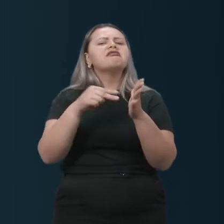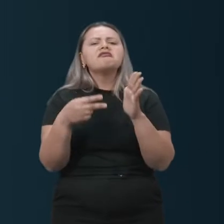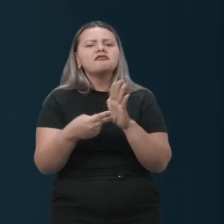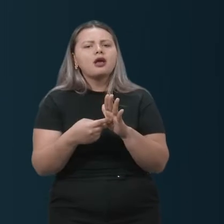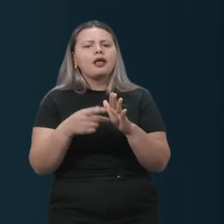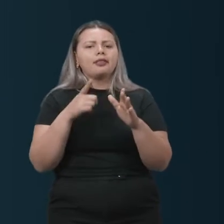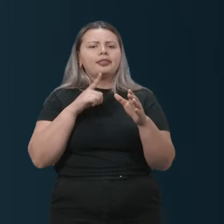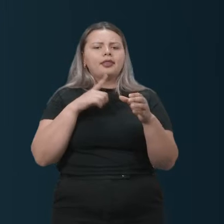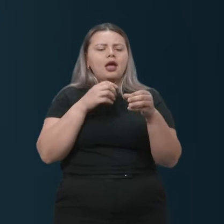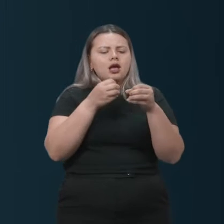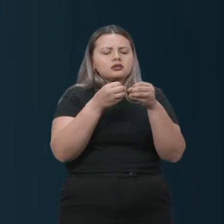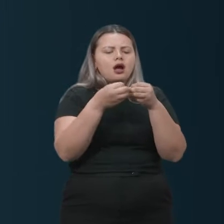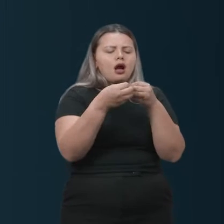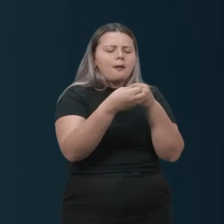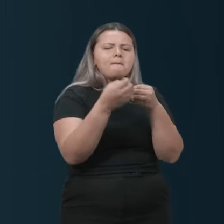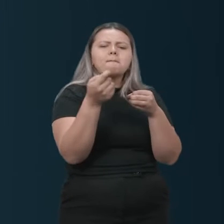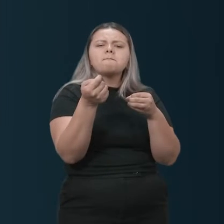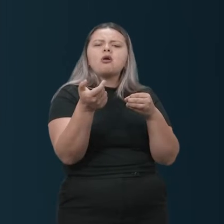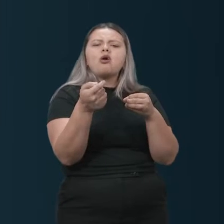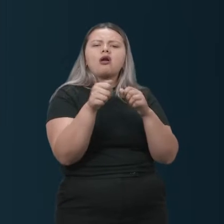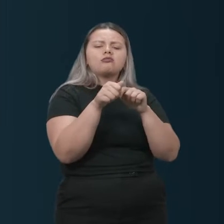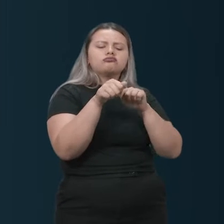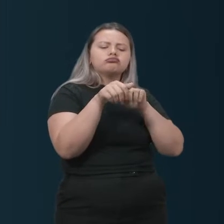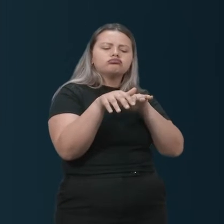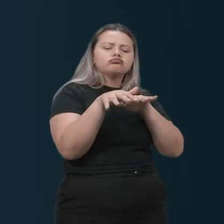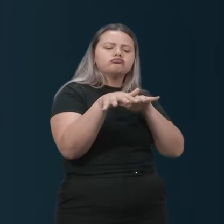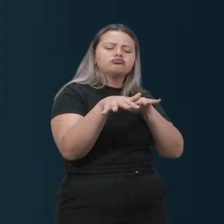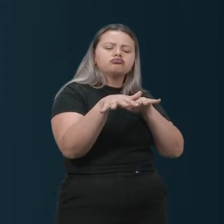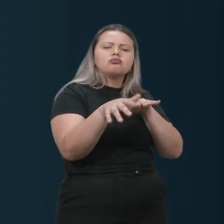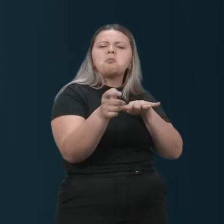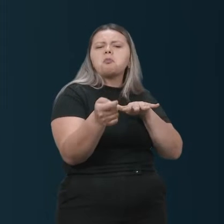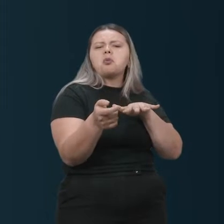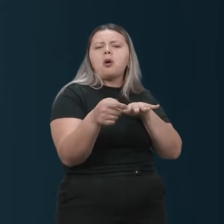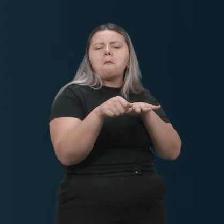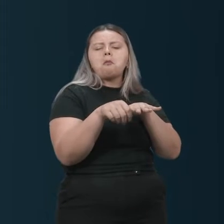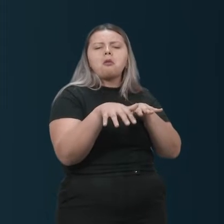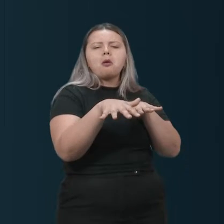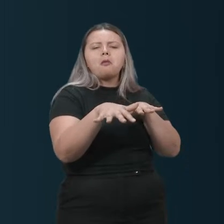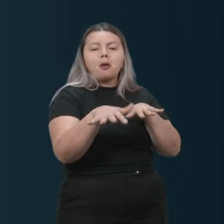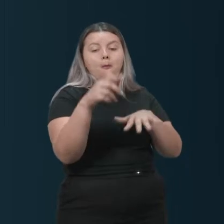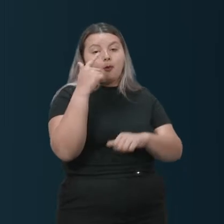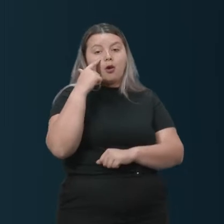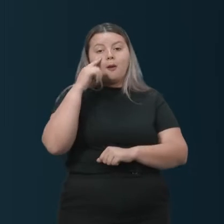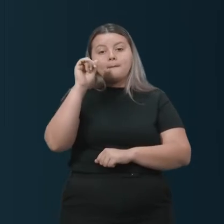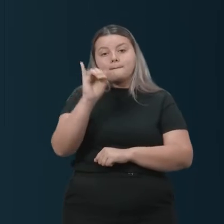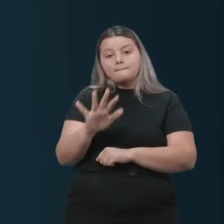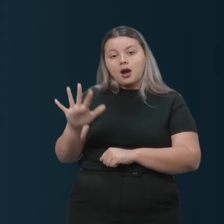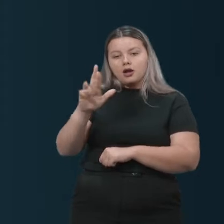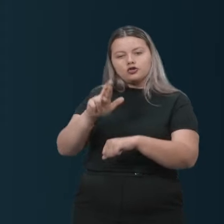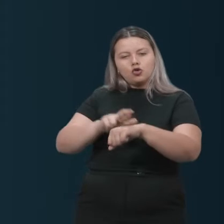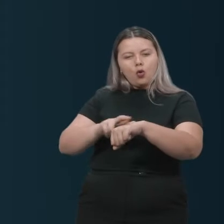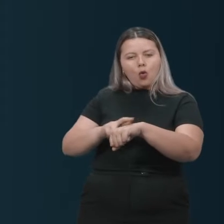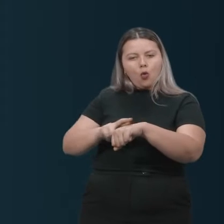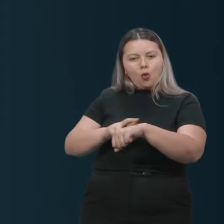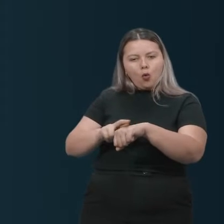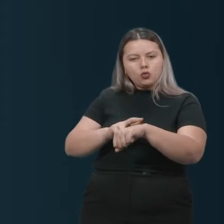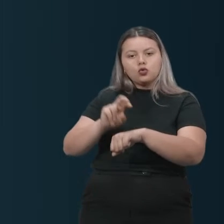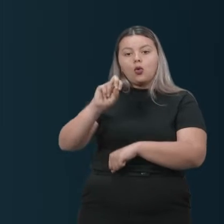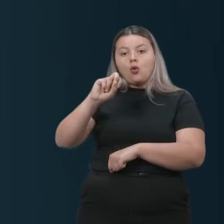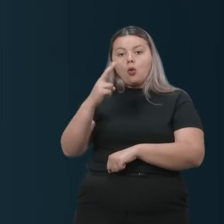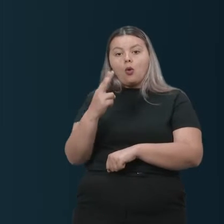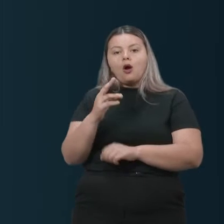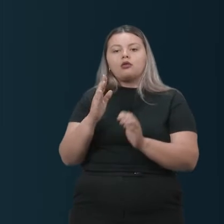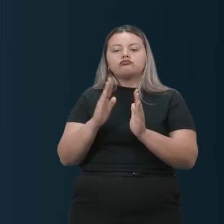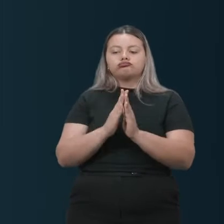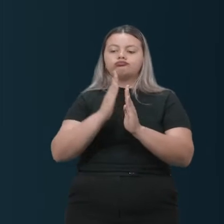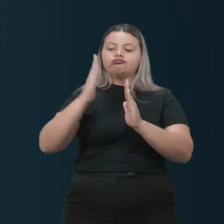querendo dizer célula com poucas ramificações. Então, quando a gente observa, tanto no esquema em roxo, quanto